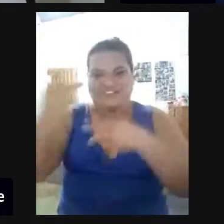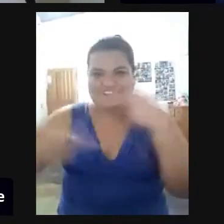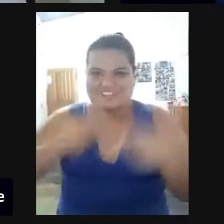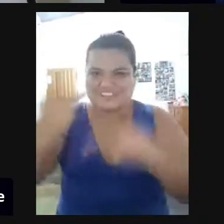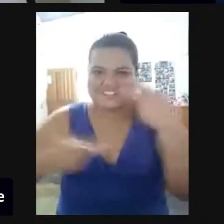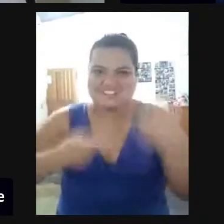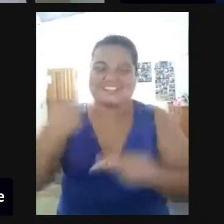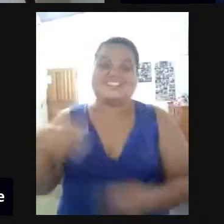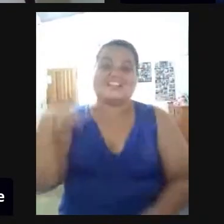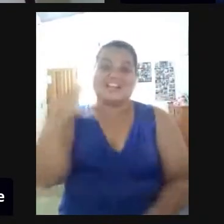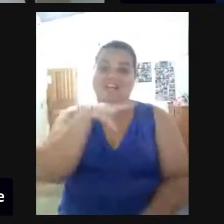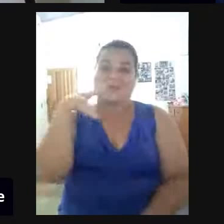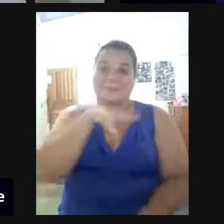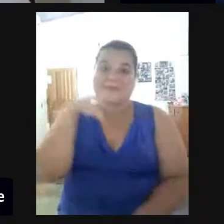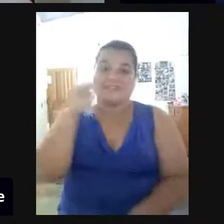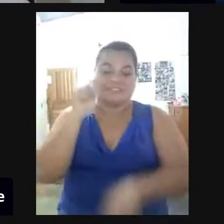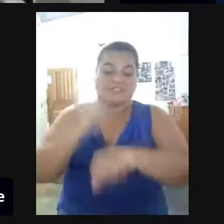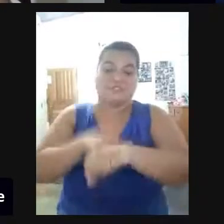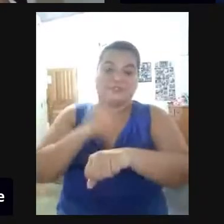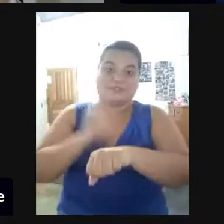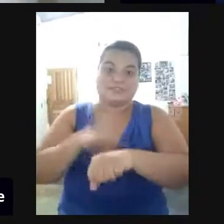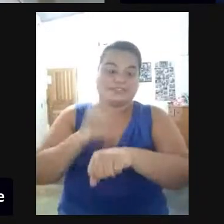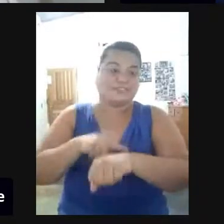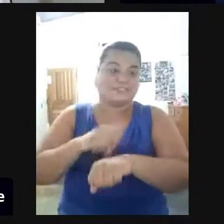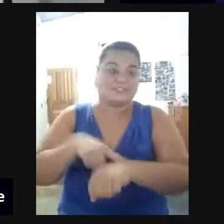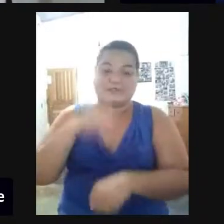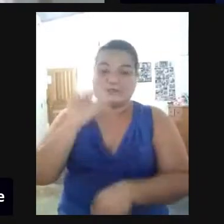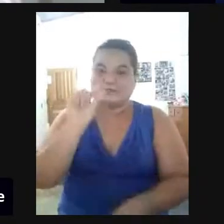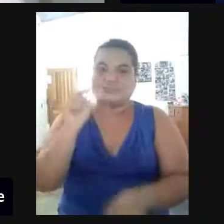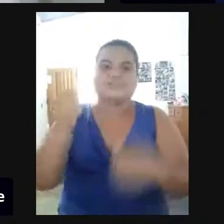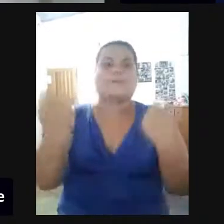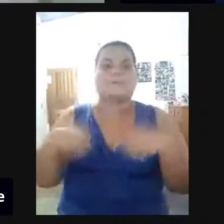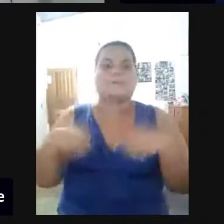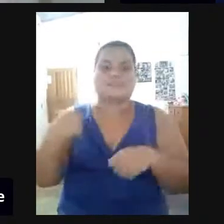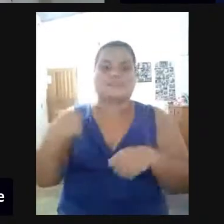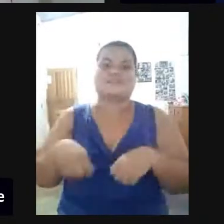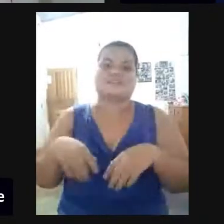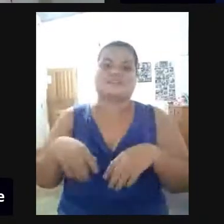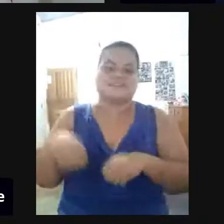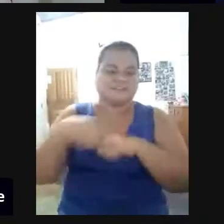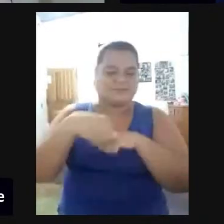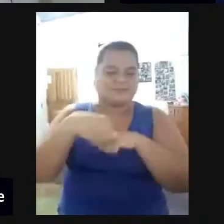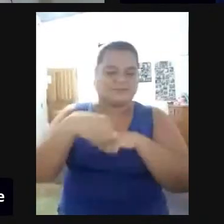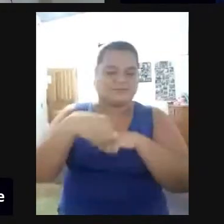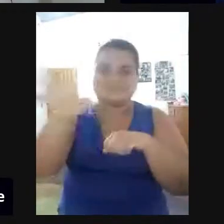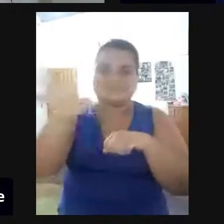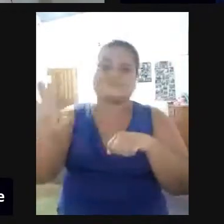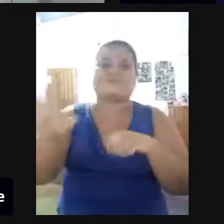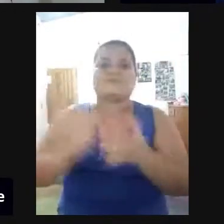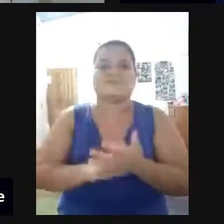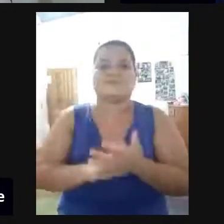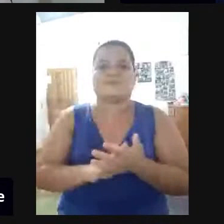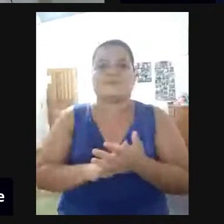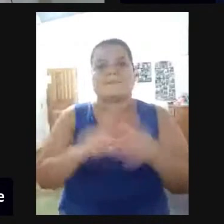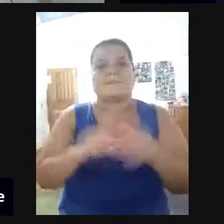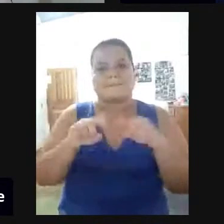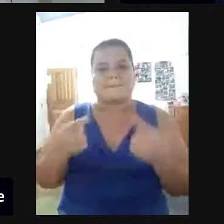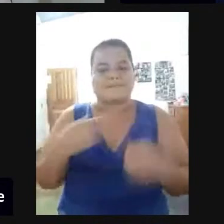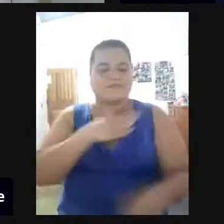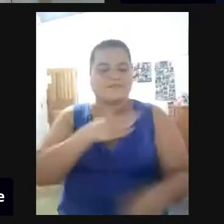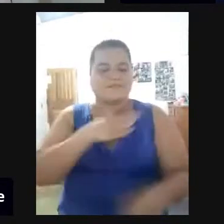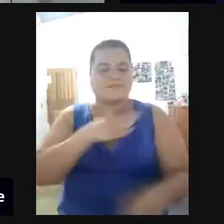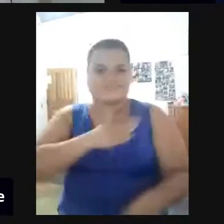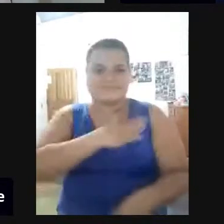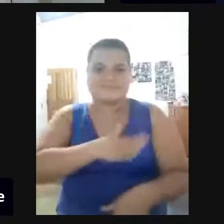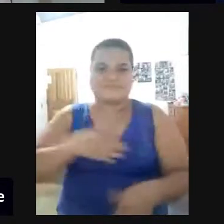que ficou muita coisa, muito material. E isso não é nem o começo, né? Mas foi um prazer. Agradeço demais.